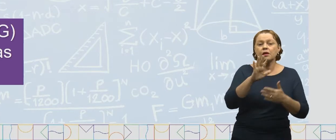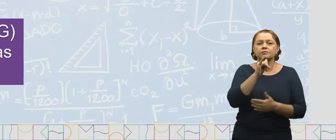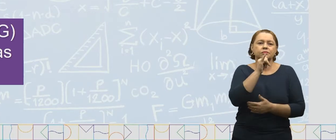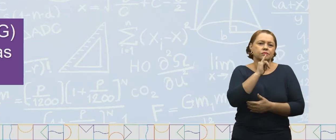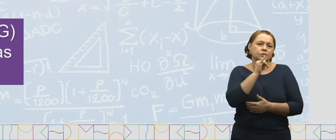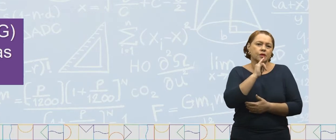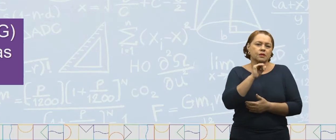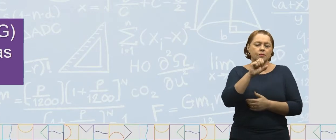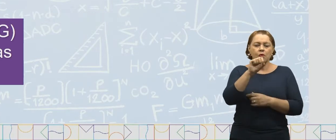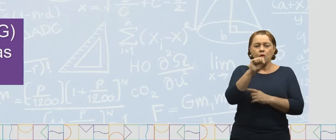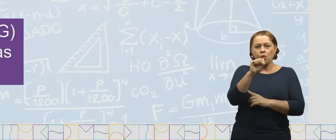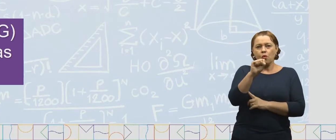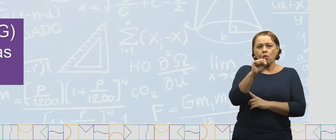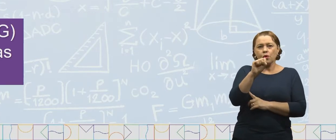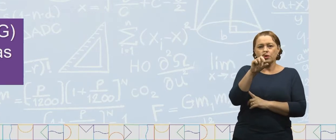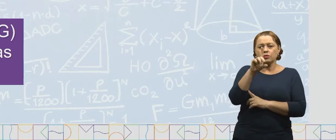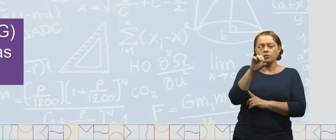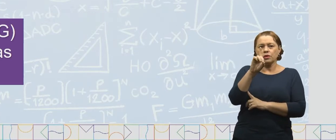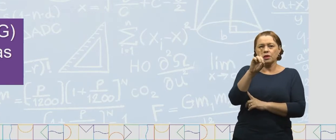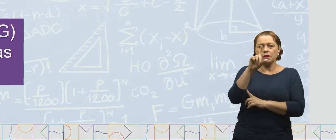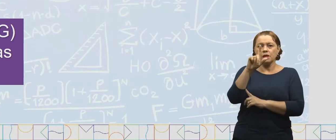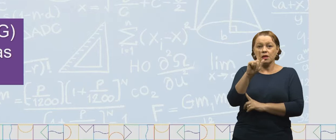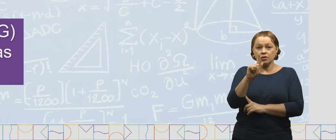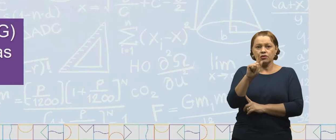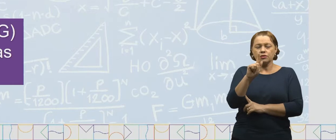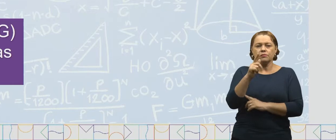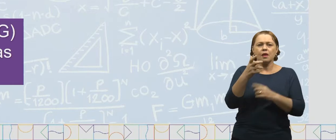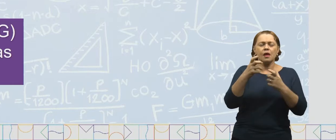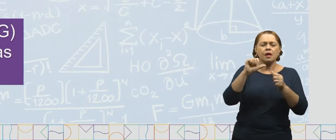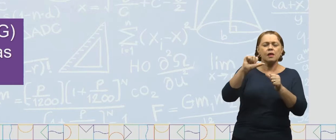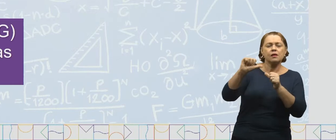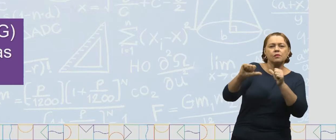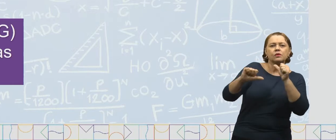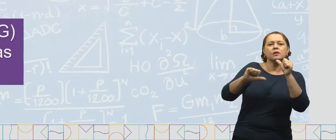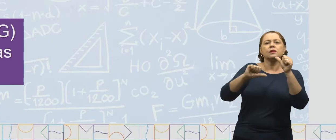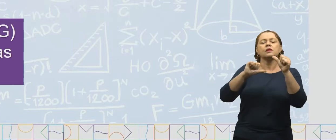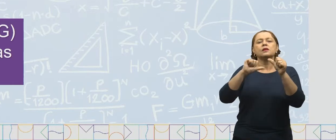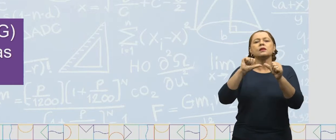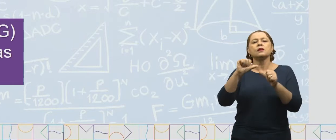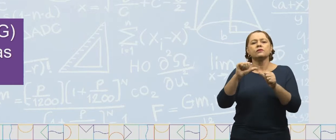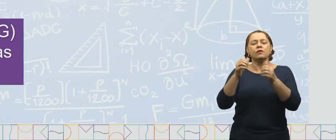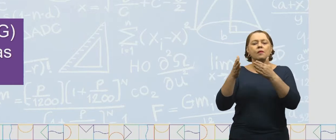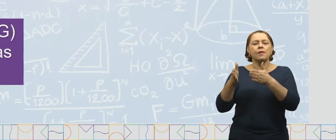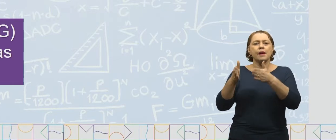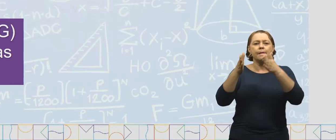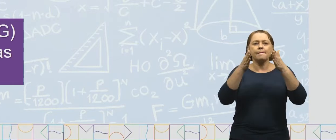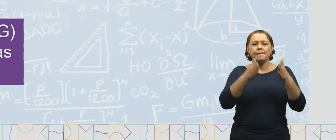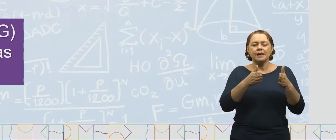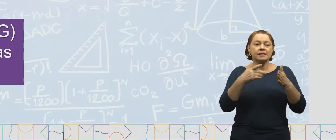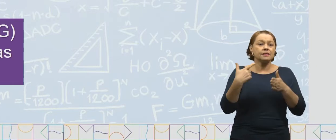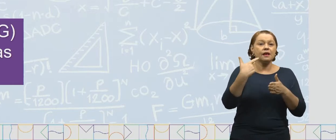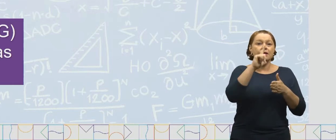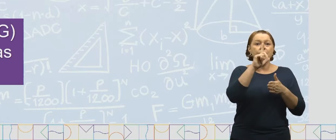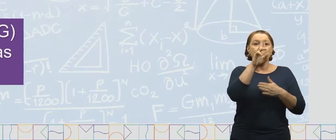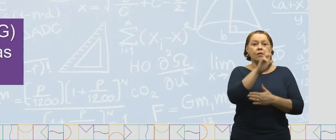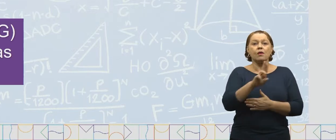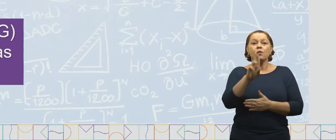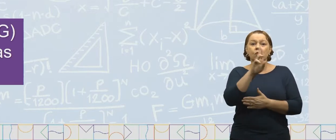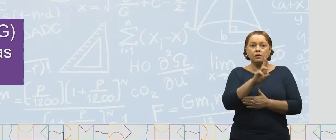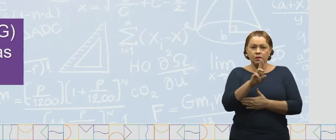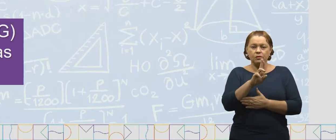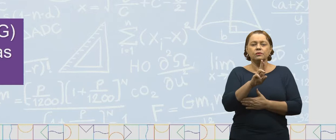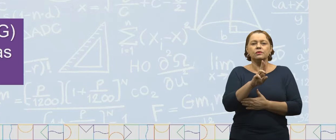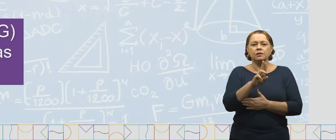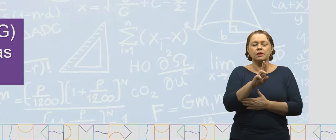exemplo, 8 decigramas, e queremos convertê-la, isto é, passá-la para uma outra unidade